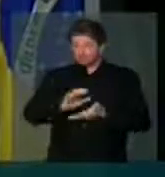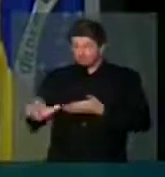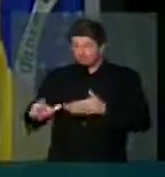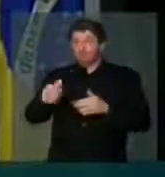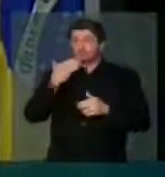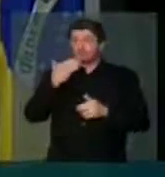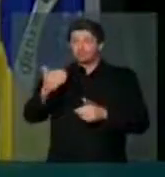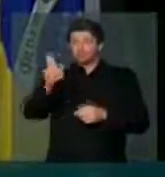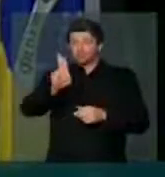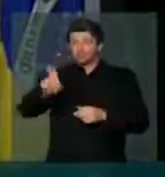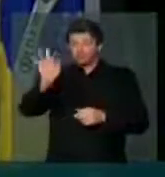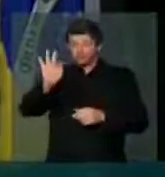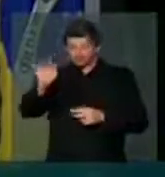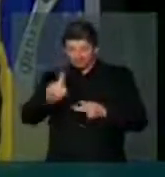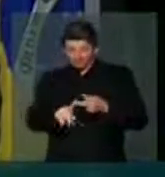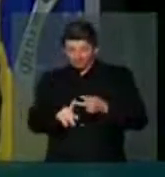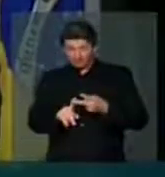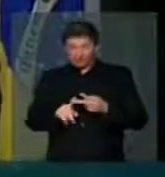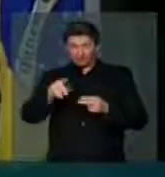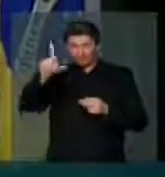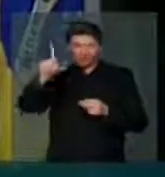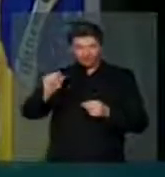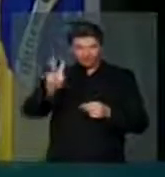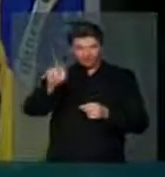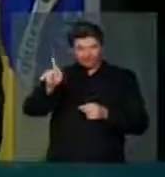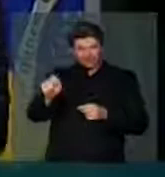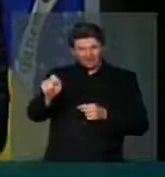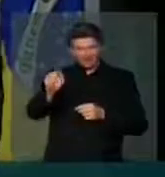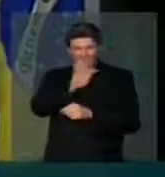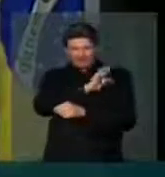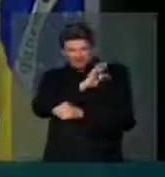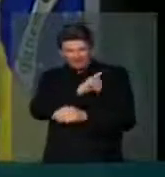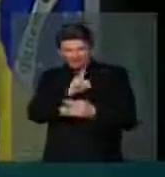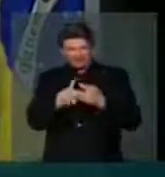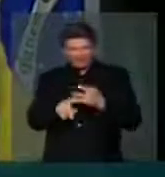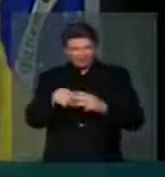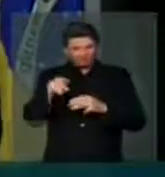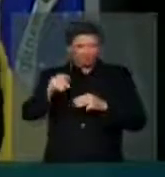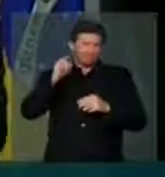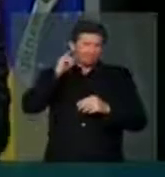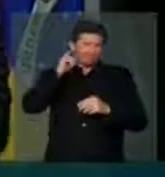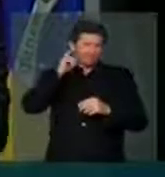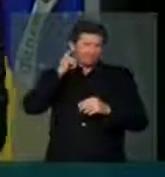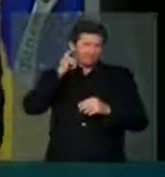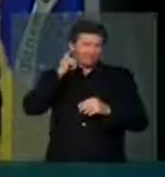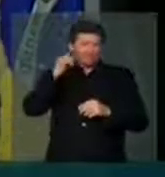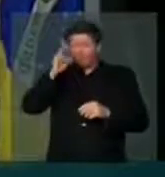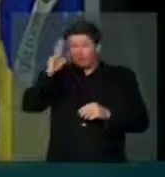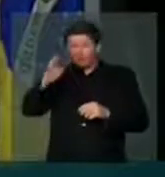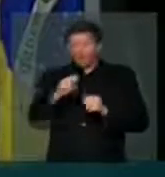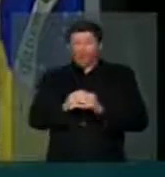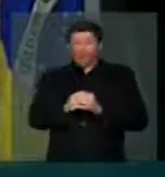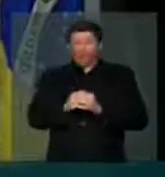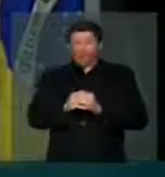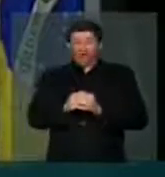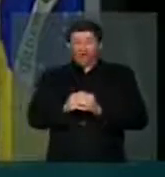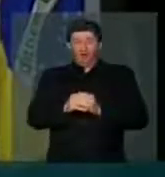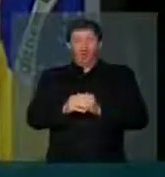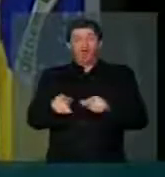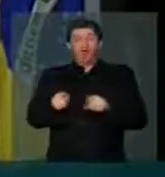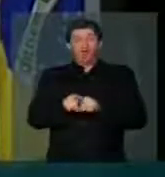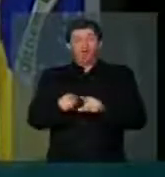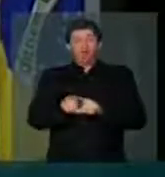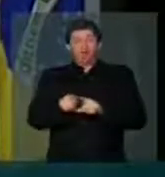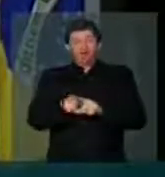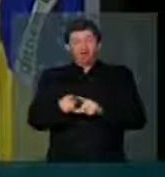universidades federais, com a diminuição de vagas nos cursos técnicos e profissionalizantes, e principalmente com corte